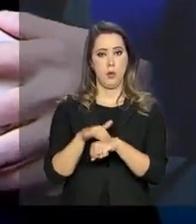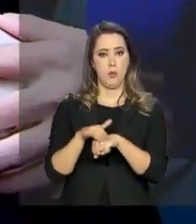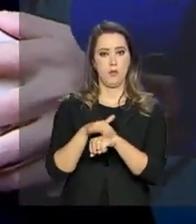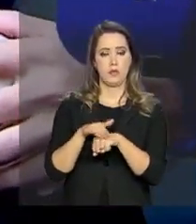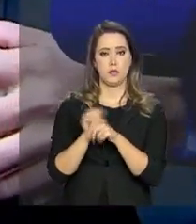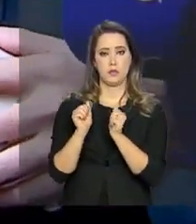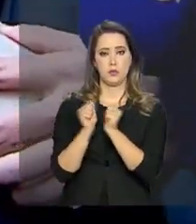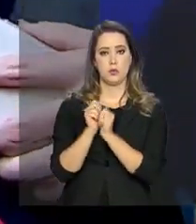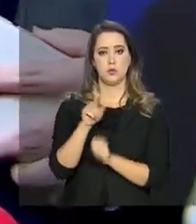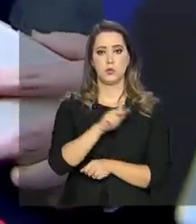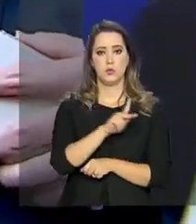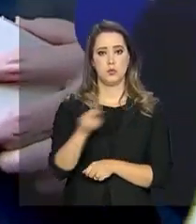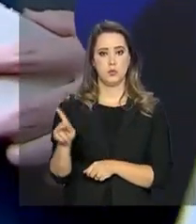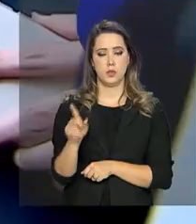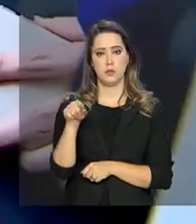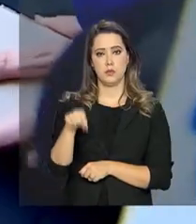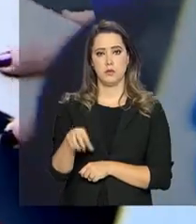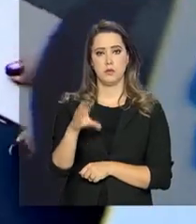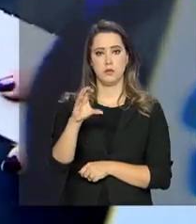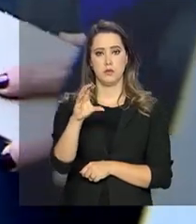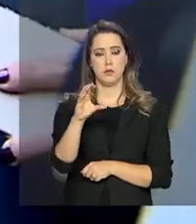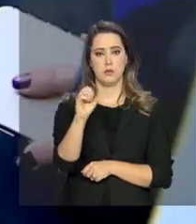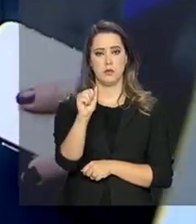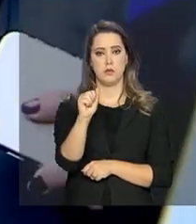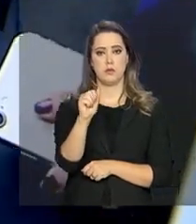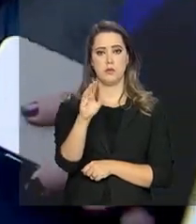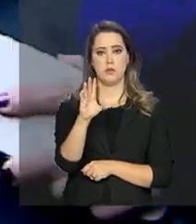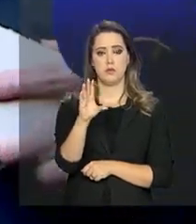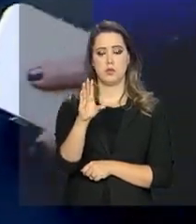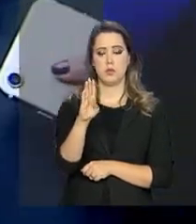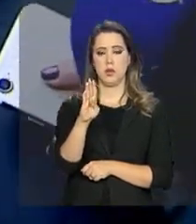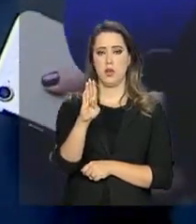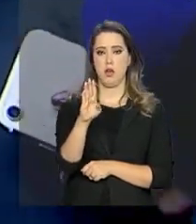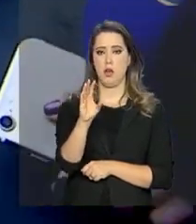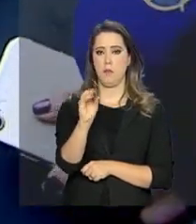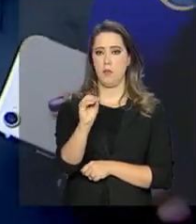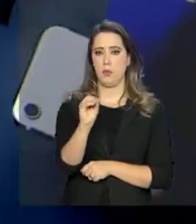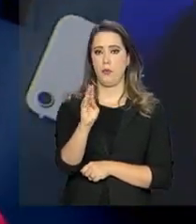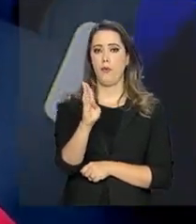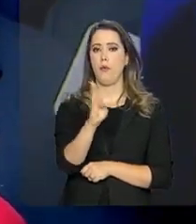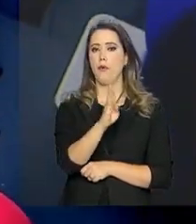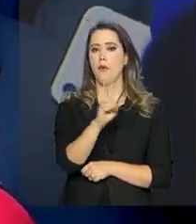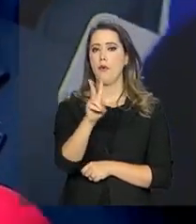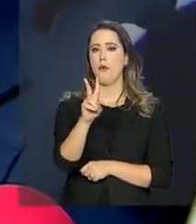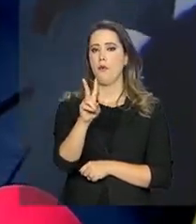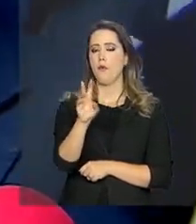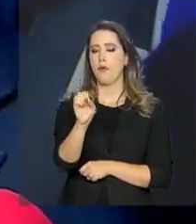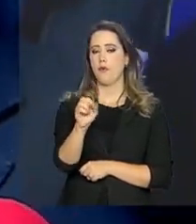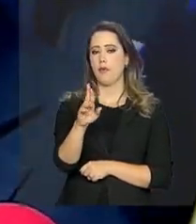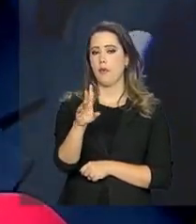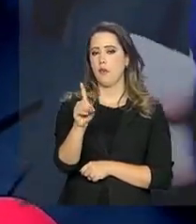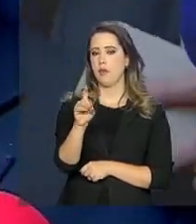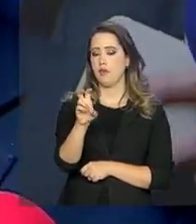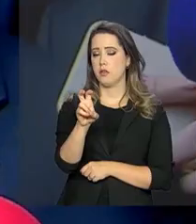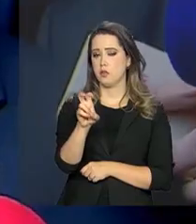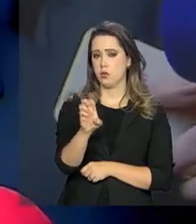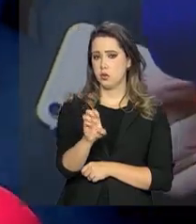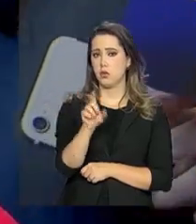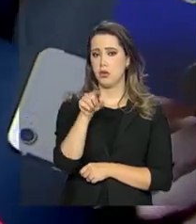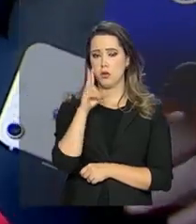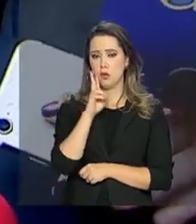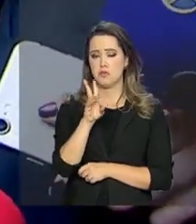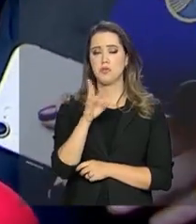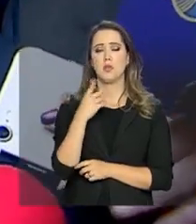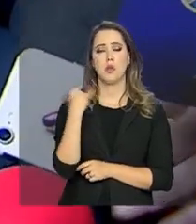celeste o presidente de cabo verde poderíamos é verificar o quanto foi feito nestes últimos anos